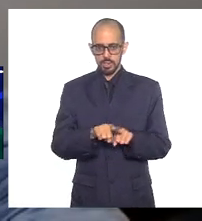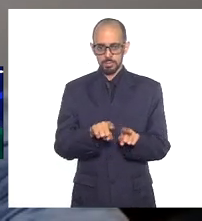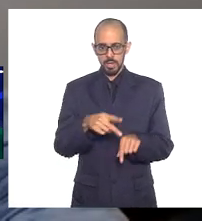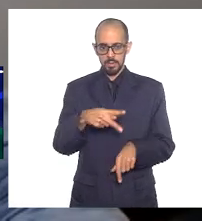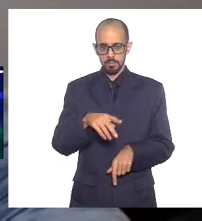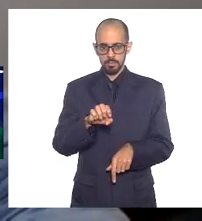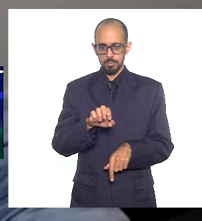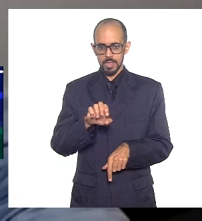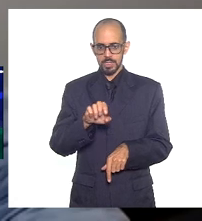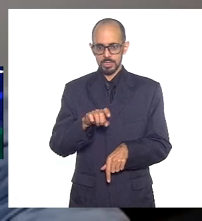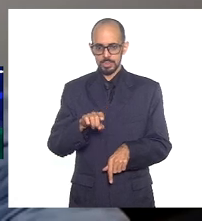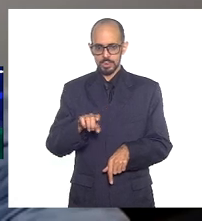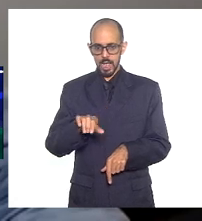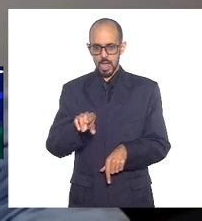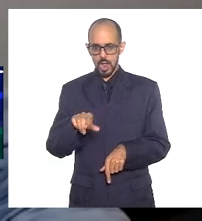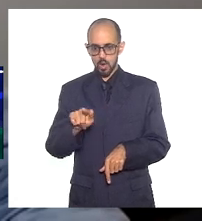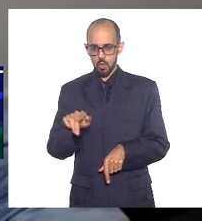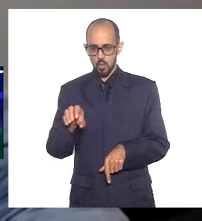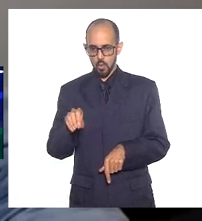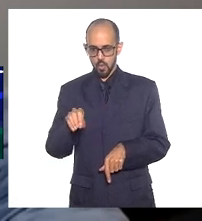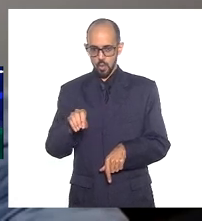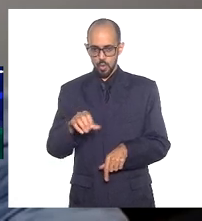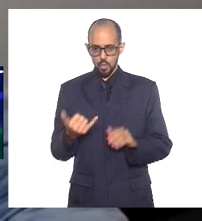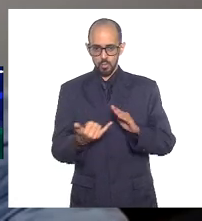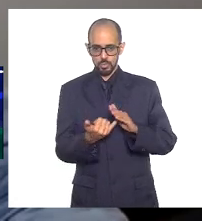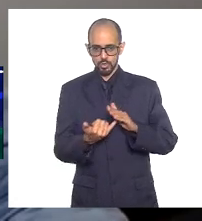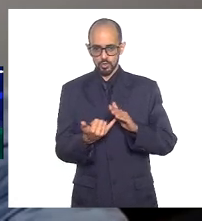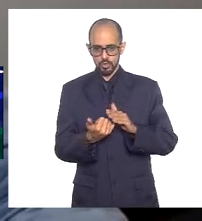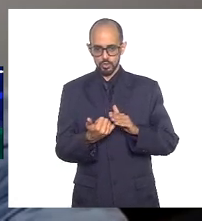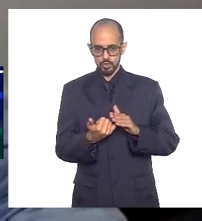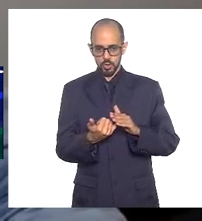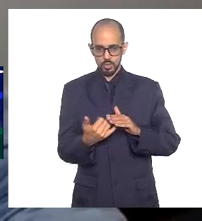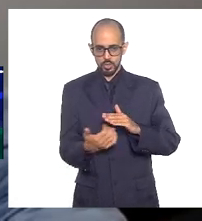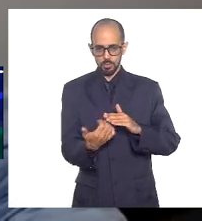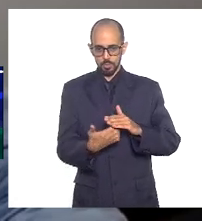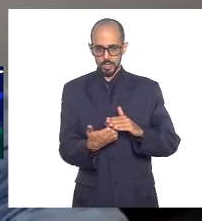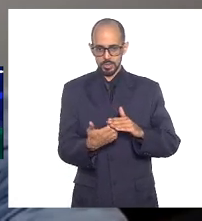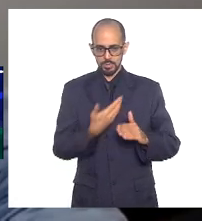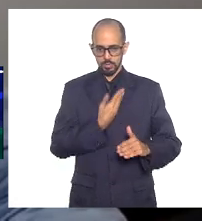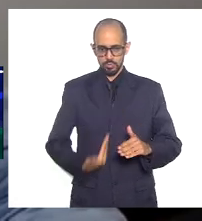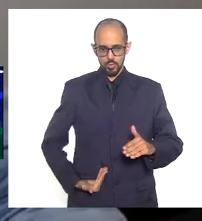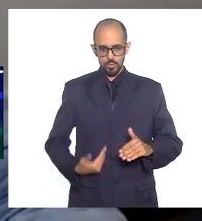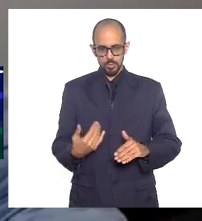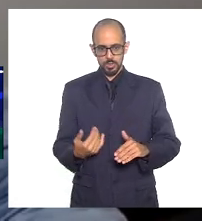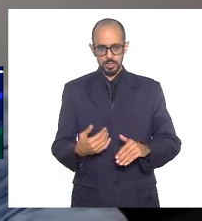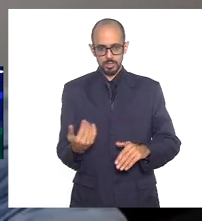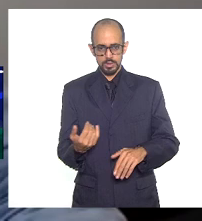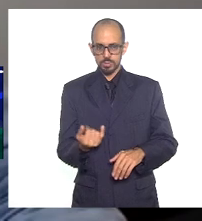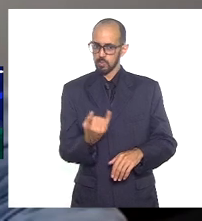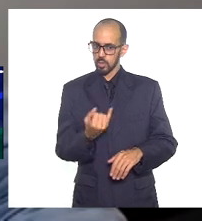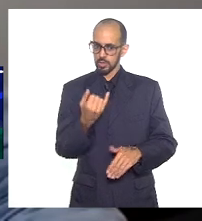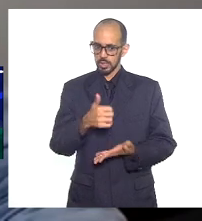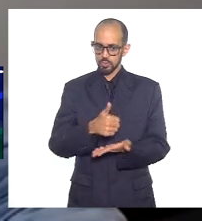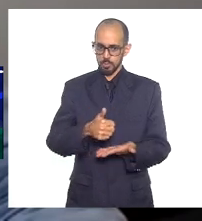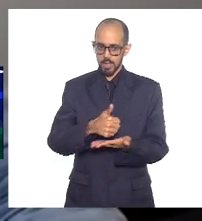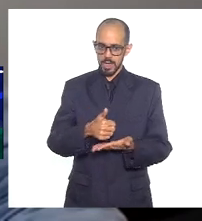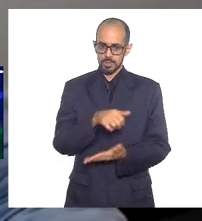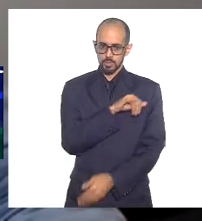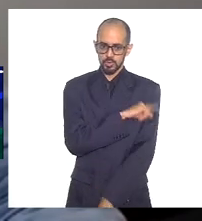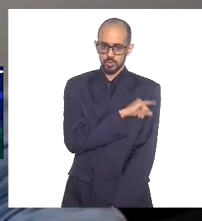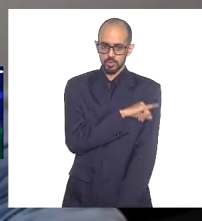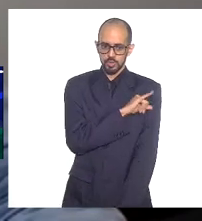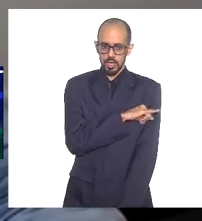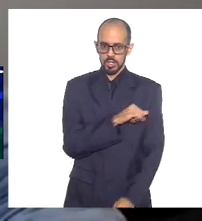como instituições empresas públicas fundamentais para o Rio de Janeiro a primeira é indispensável ao